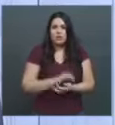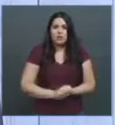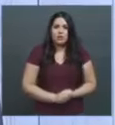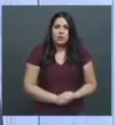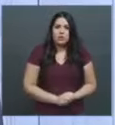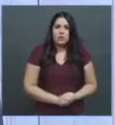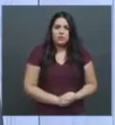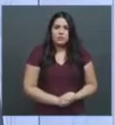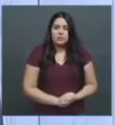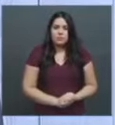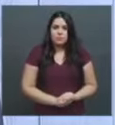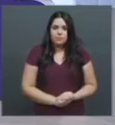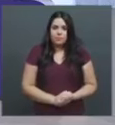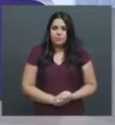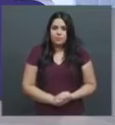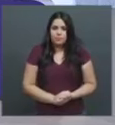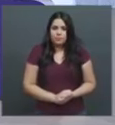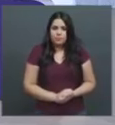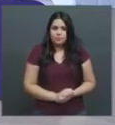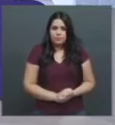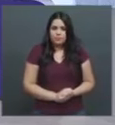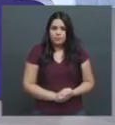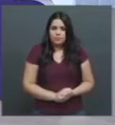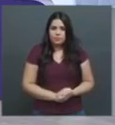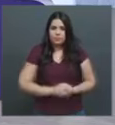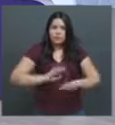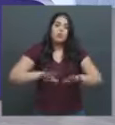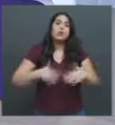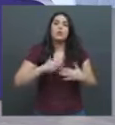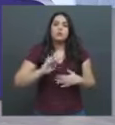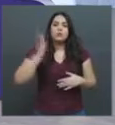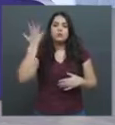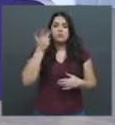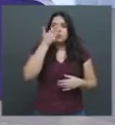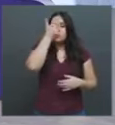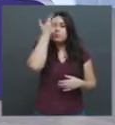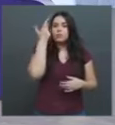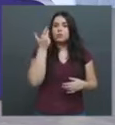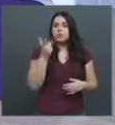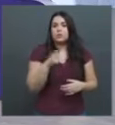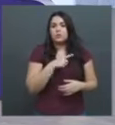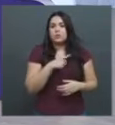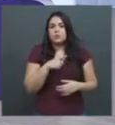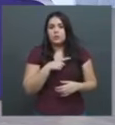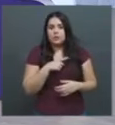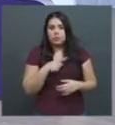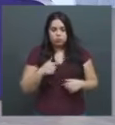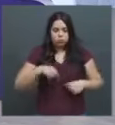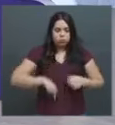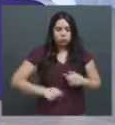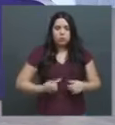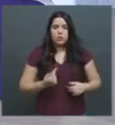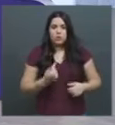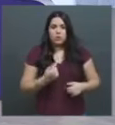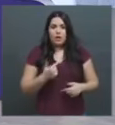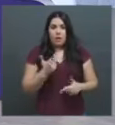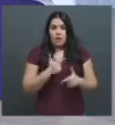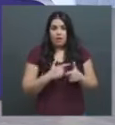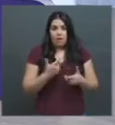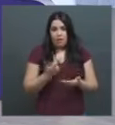ingesta hídrica mesmo, né? Quando acontece casos de pessoa que tem erro de metabolismo, né?